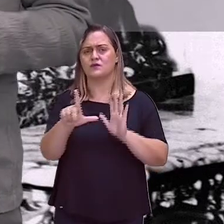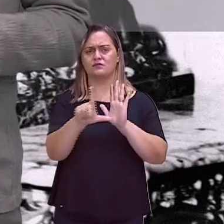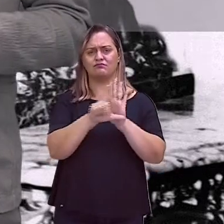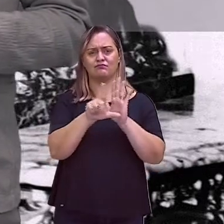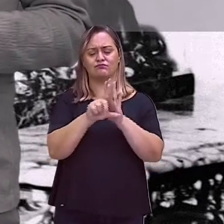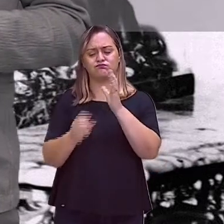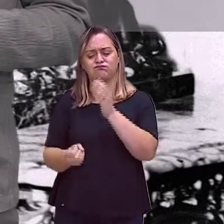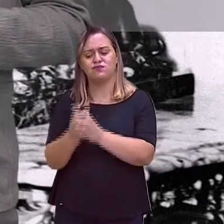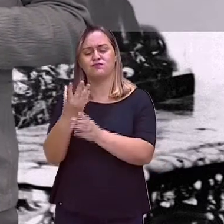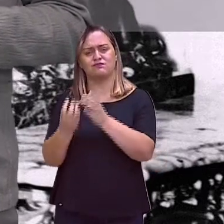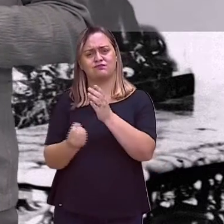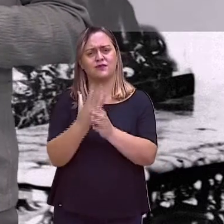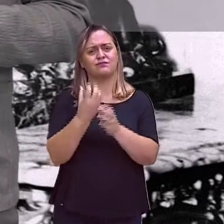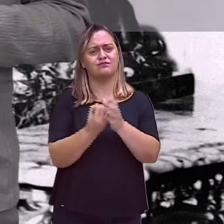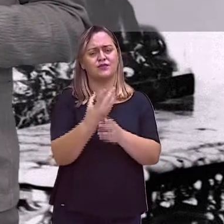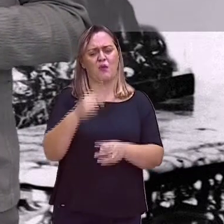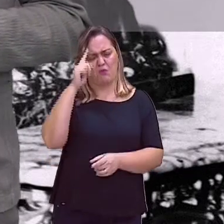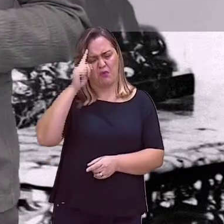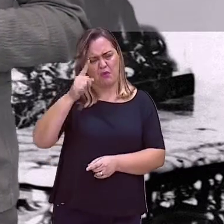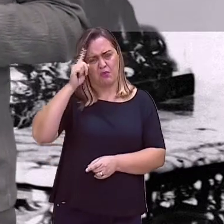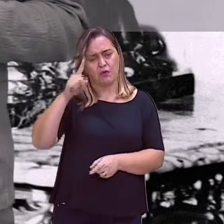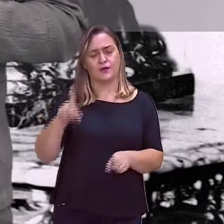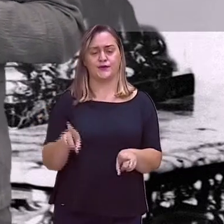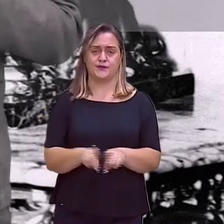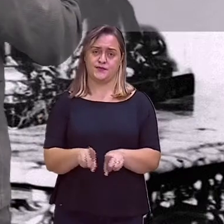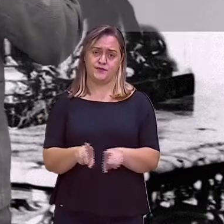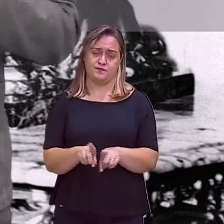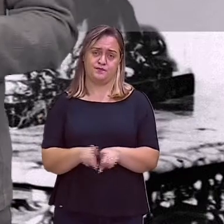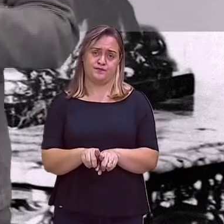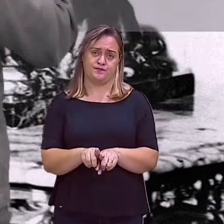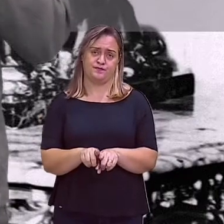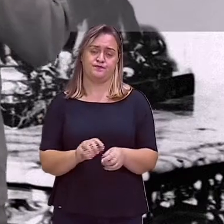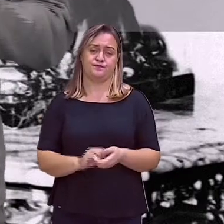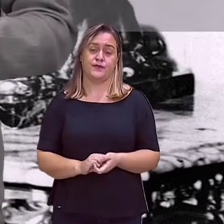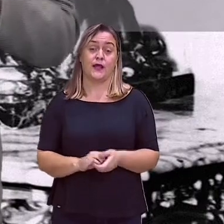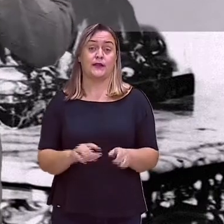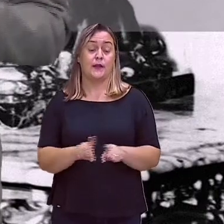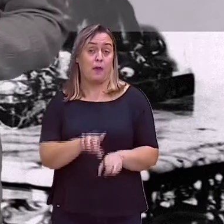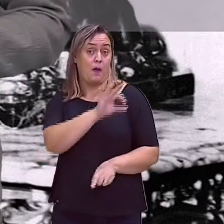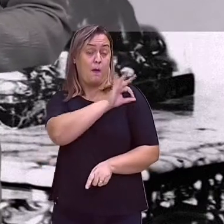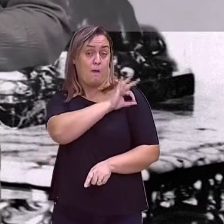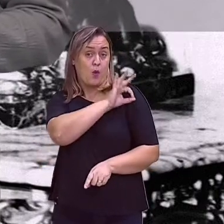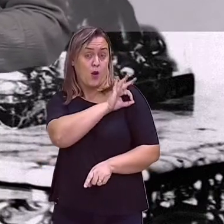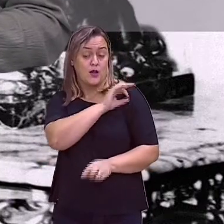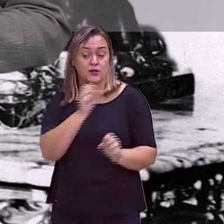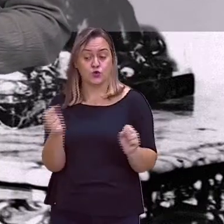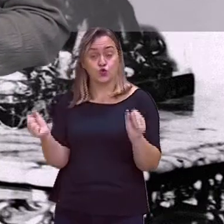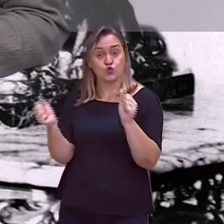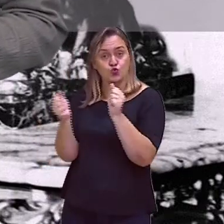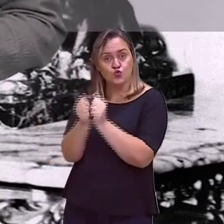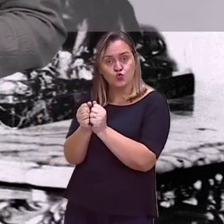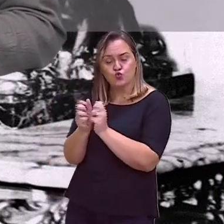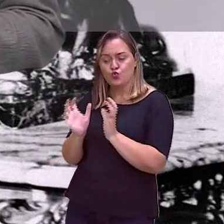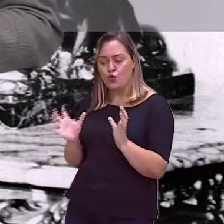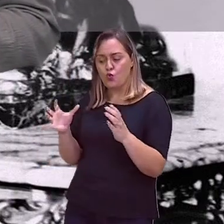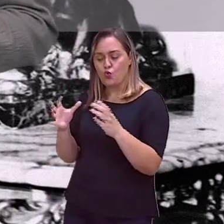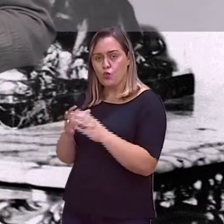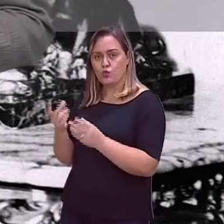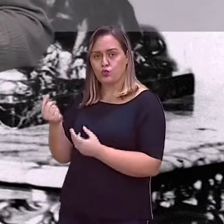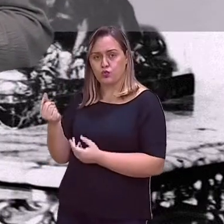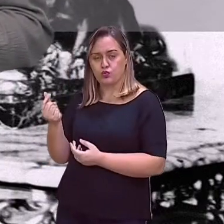foram aprovadas. Além disso, as polícias passaram a contar com a conivência